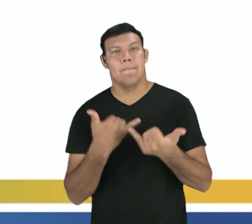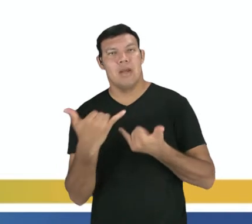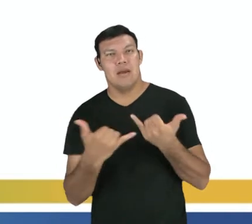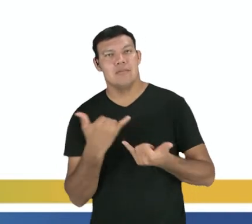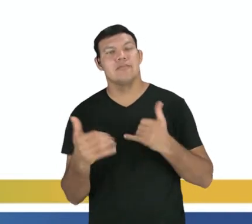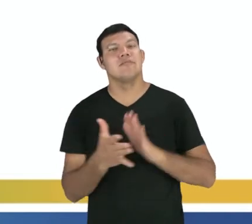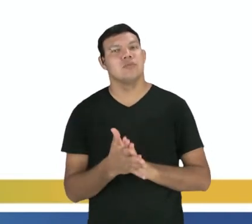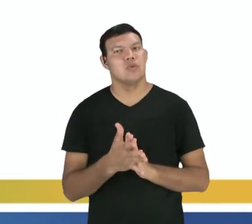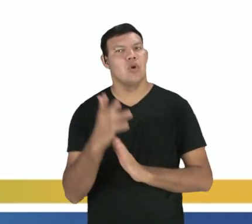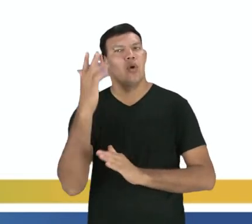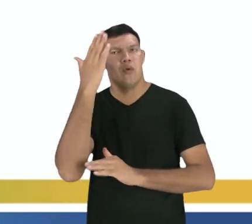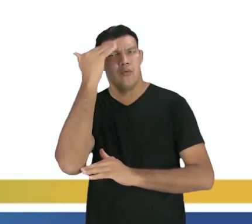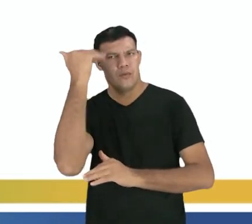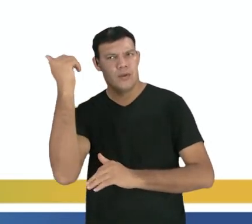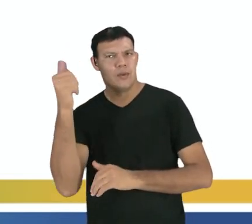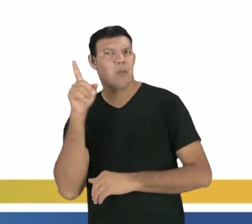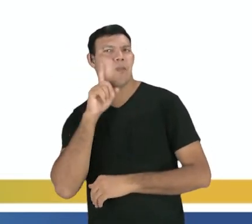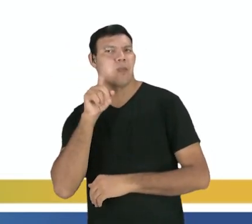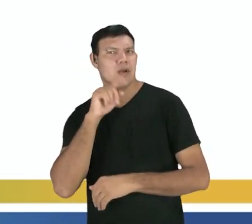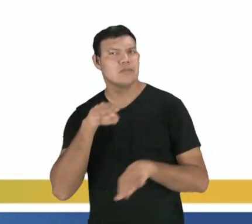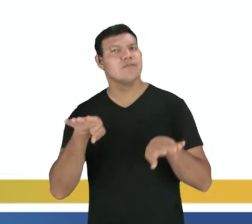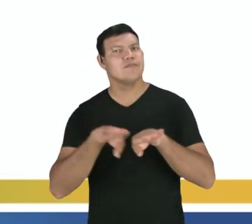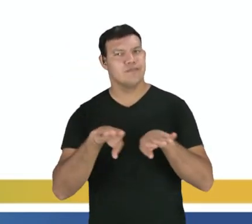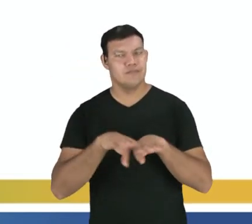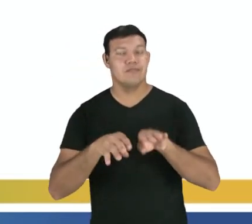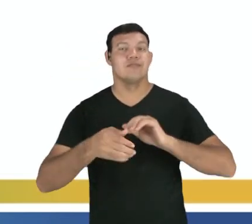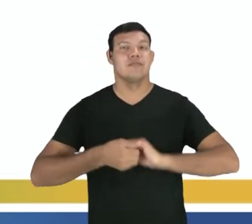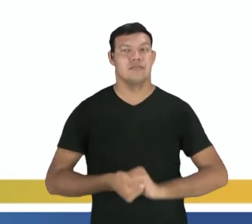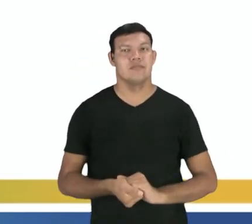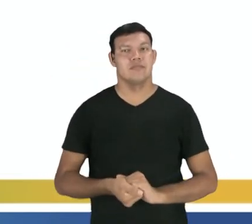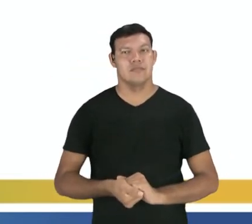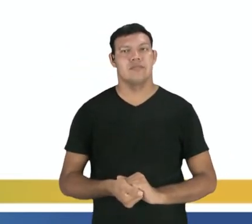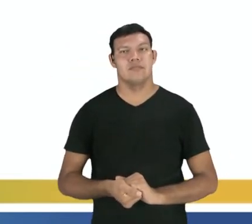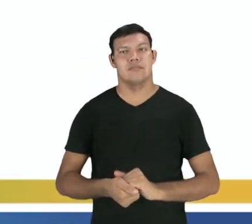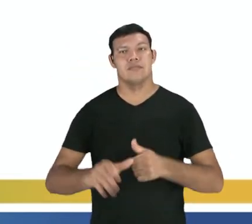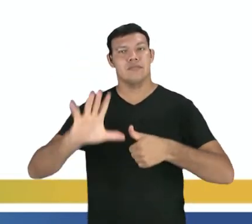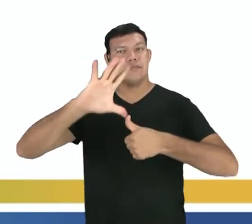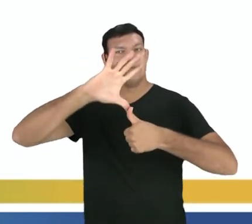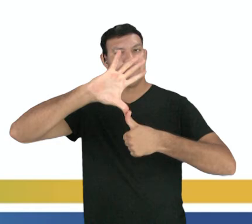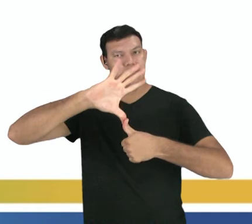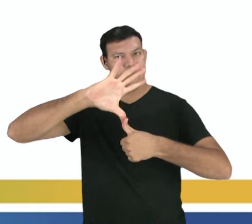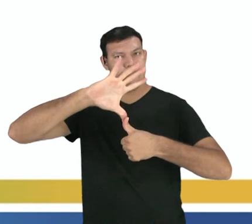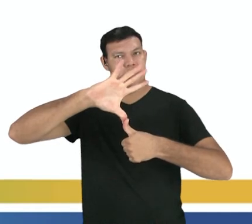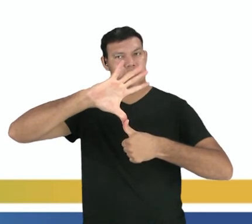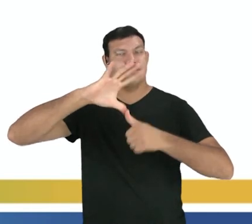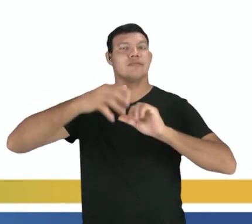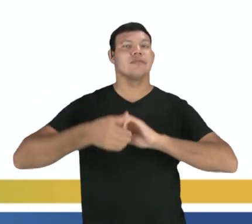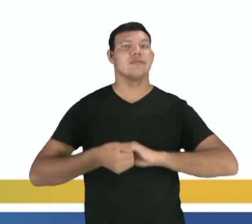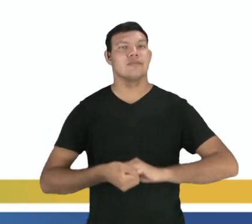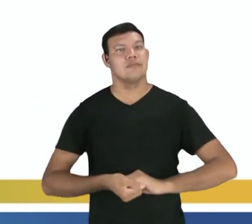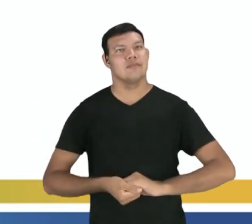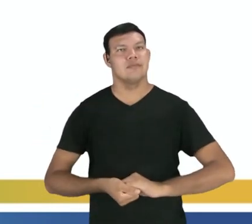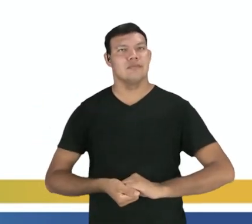dos Estados Unidos, mais praticado na América do Norte, né, nos Estados Unidos, como eu já disse.